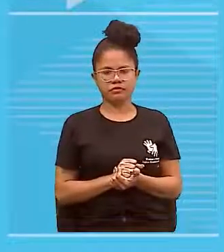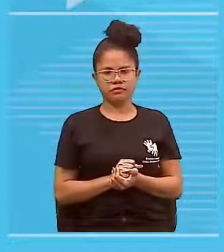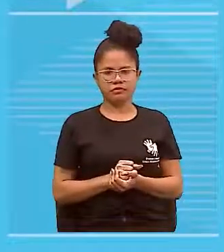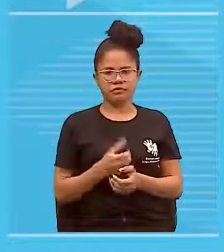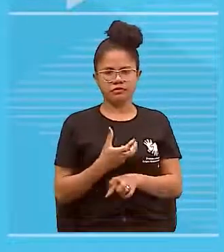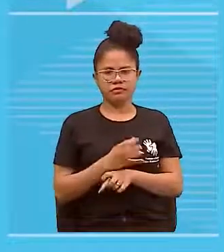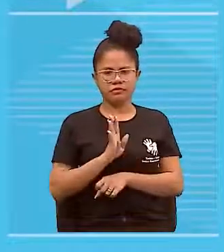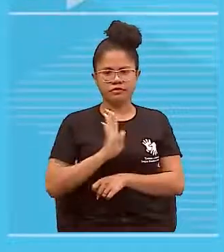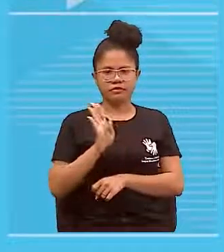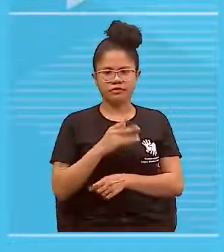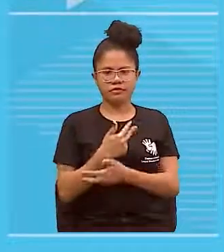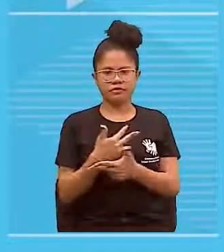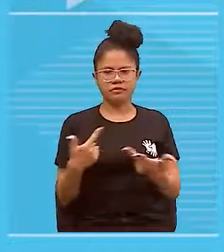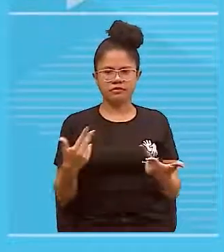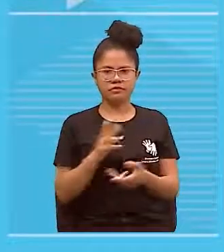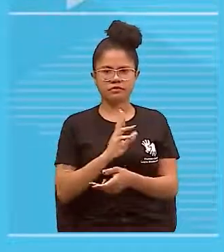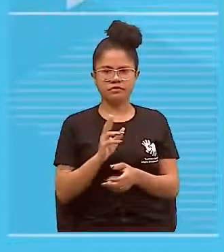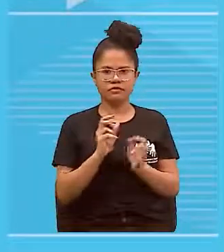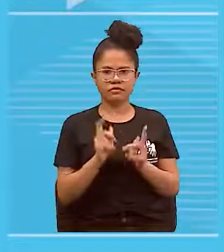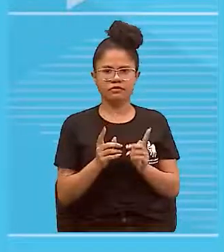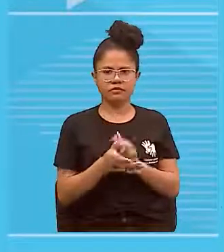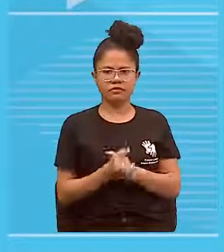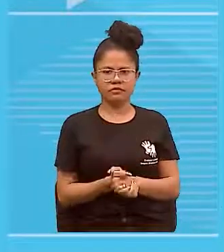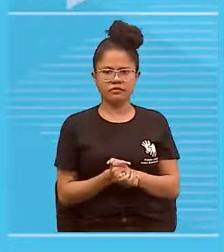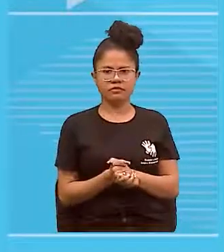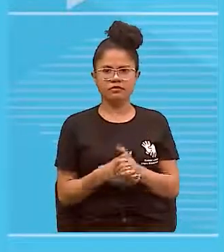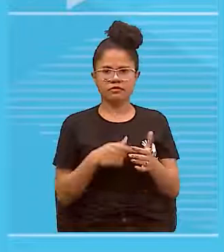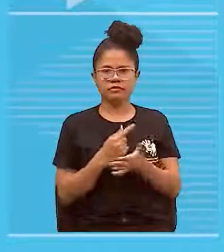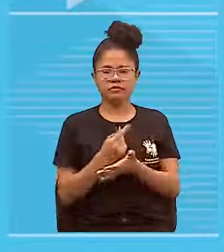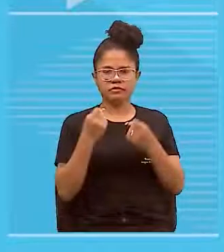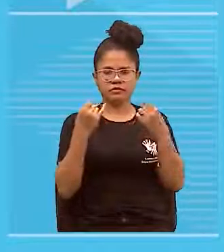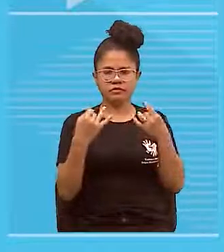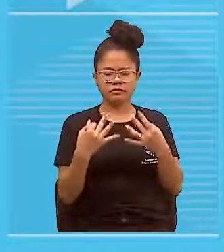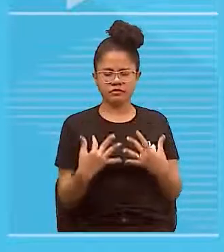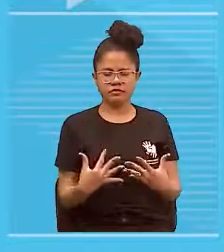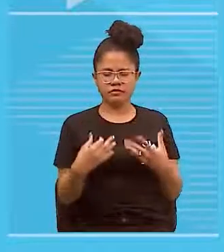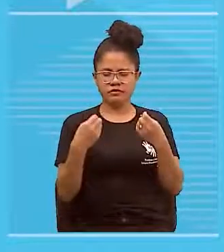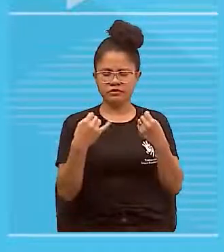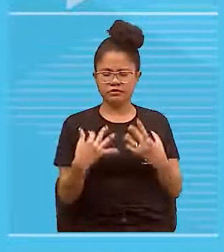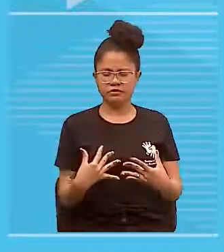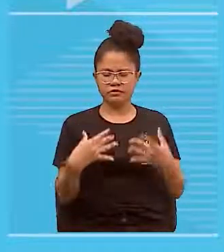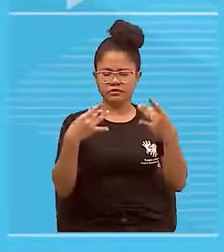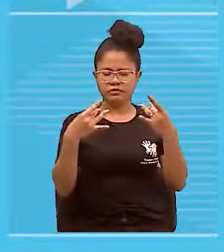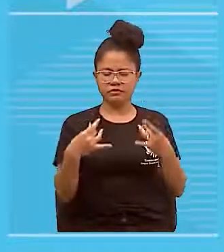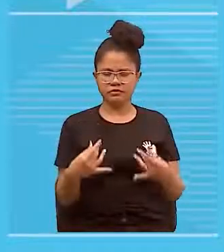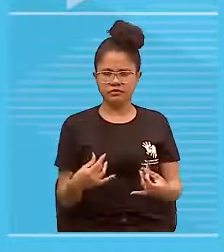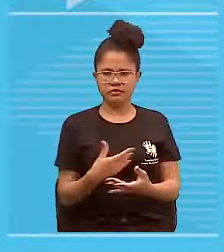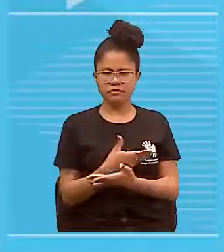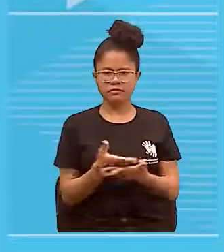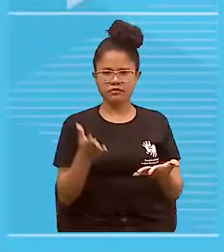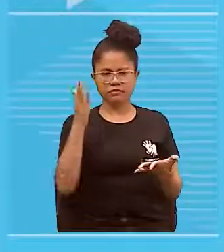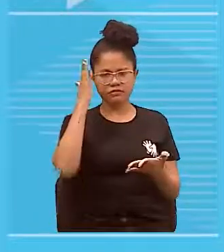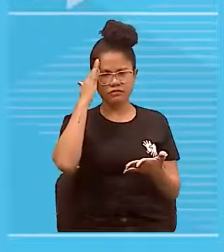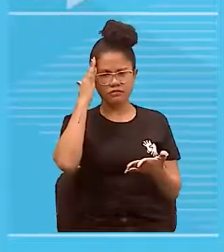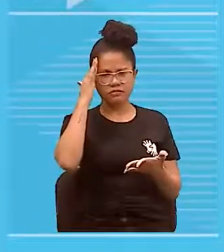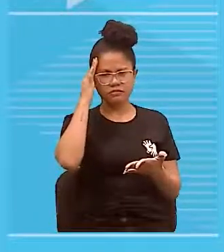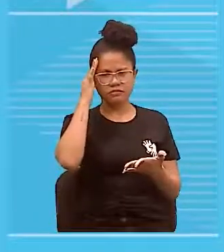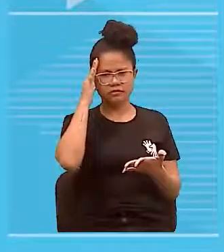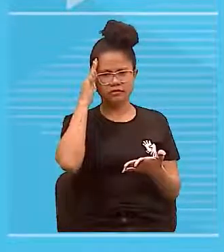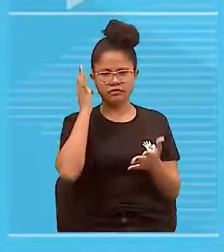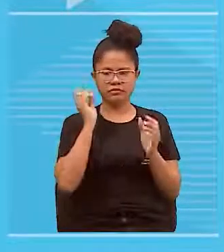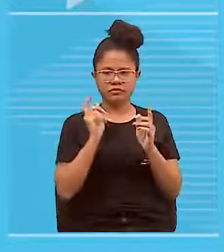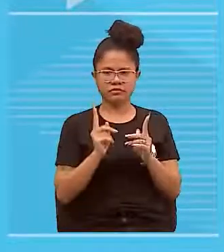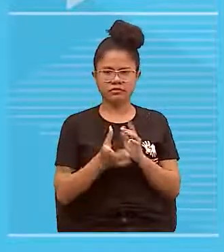cheia de nomezinho. Por isso que eu passo bem devagarzinho, vou dando os exemplos para a gente compreender, tá bom, Dulce? Tudo entendido aí? Cadê a Adriana que